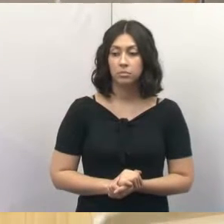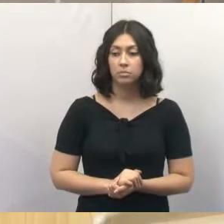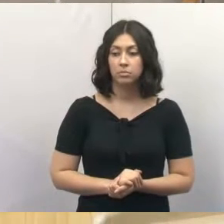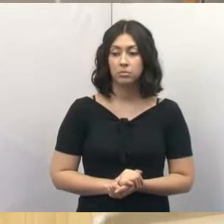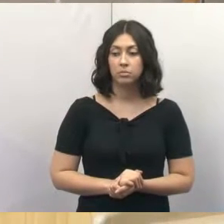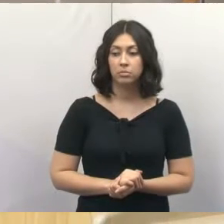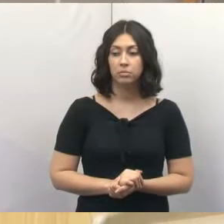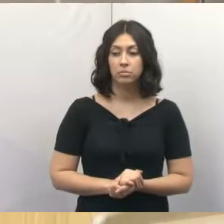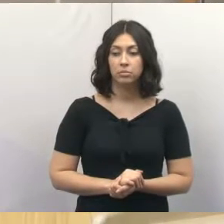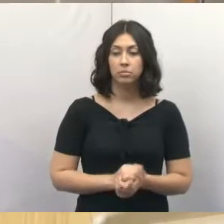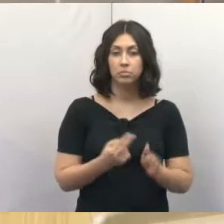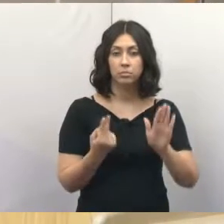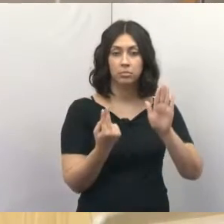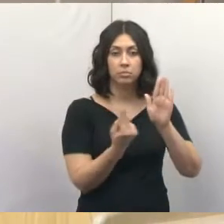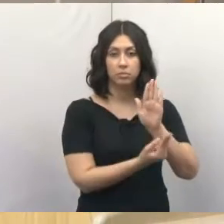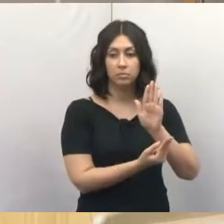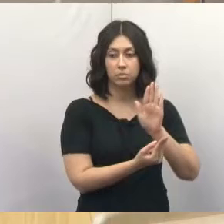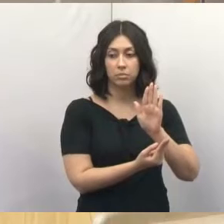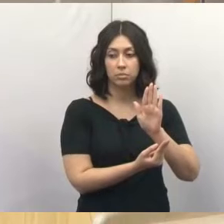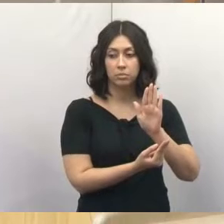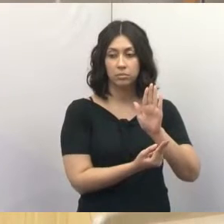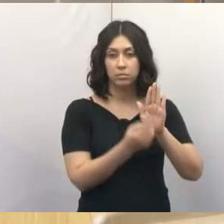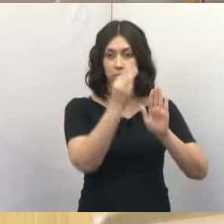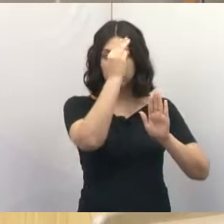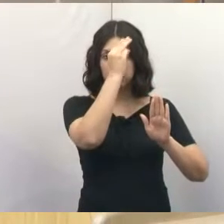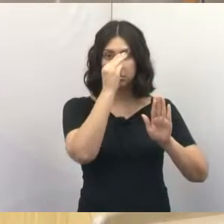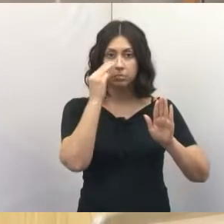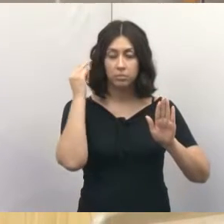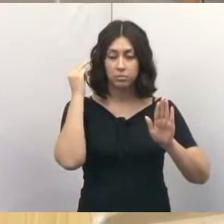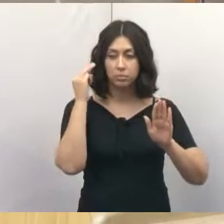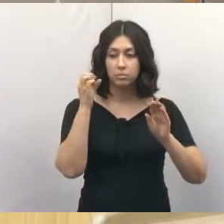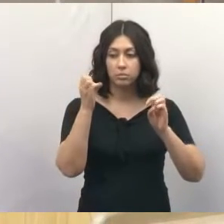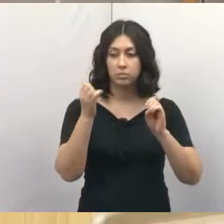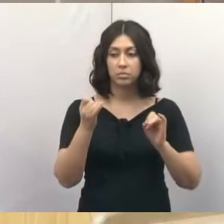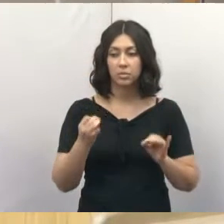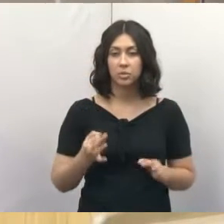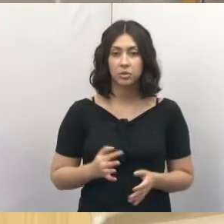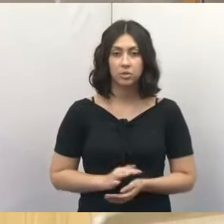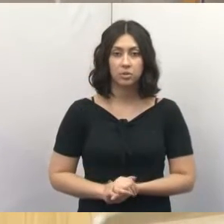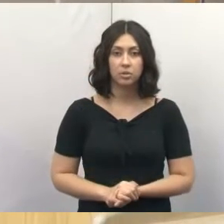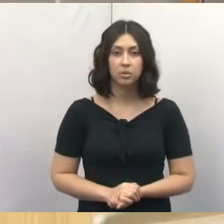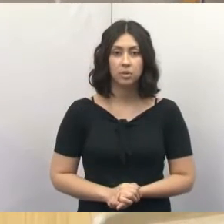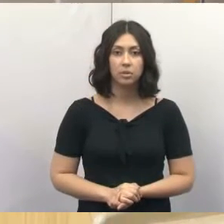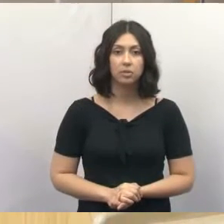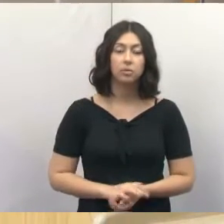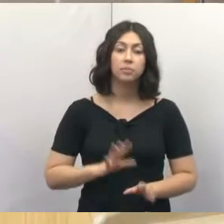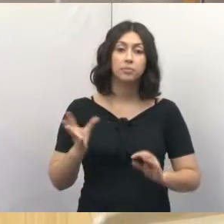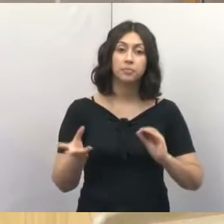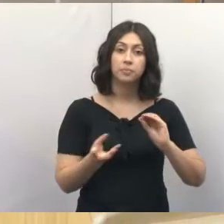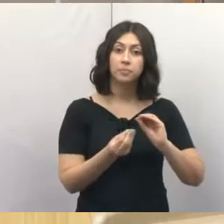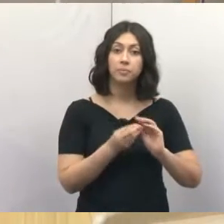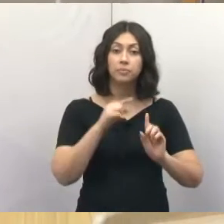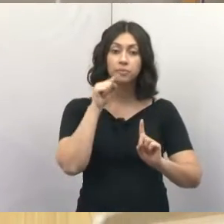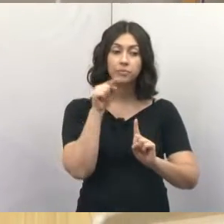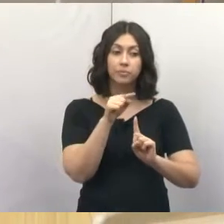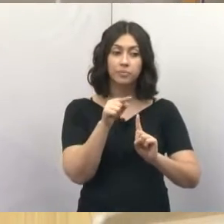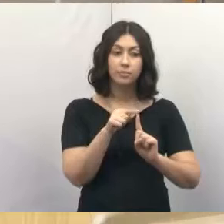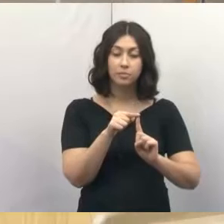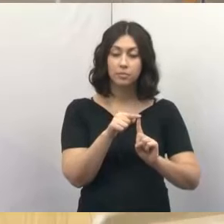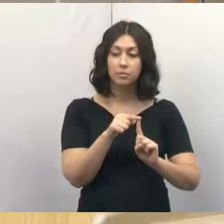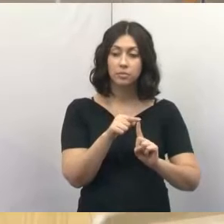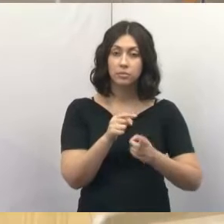assina Maria Amélia. A justificativa. A presente emenda tem por finalidade promover